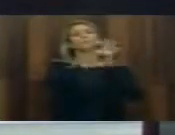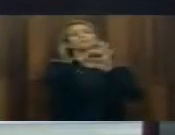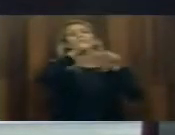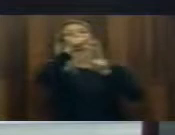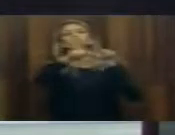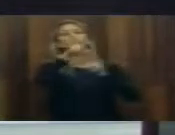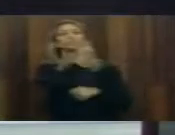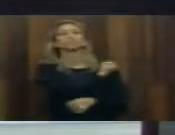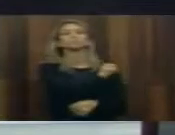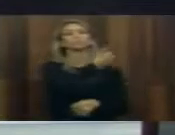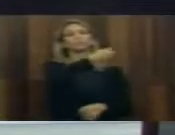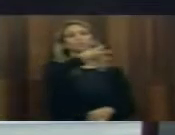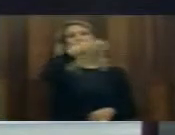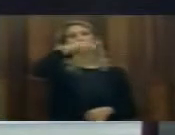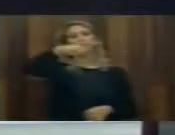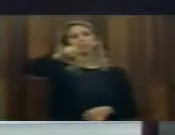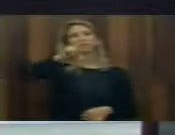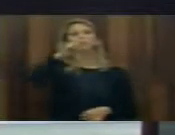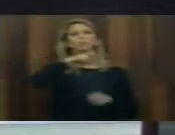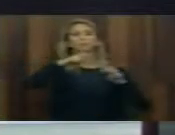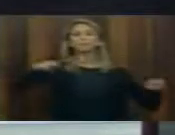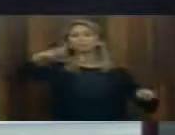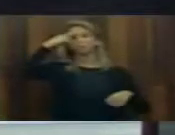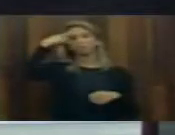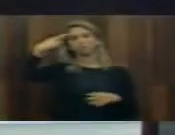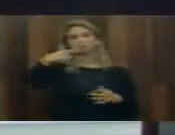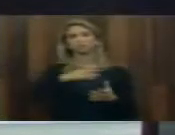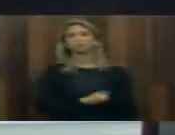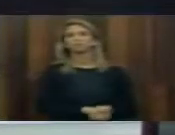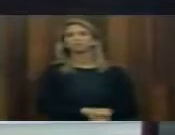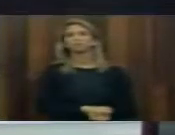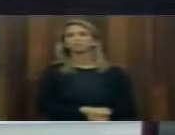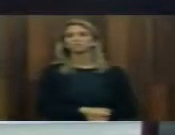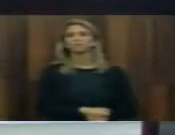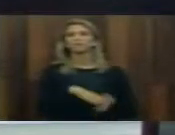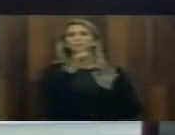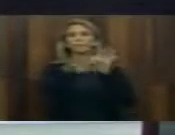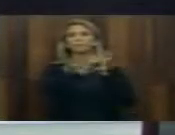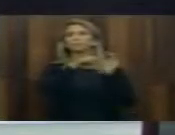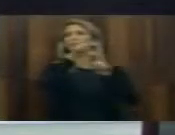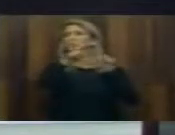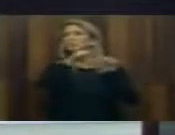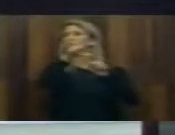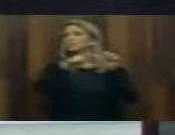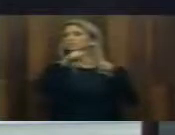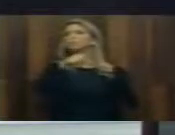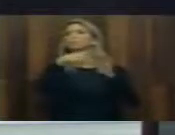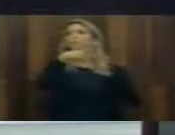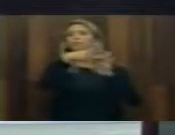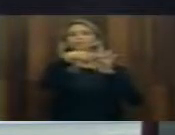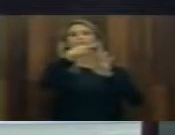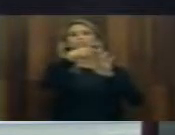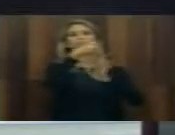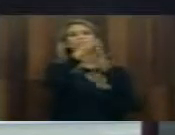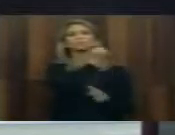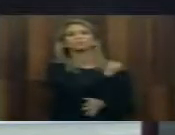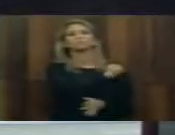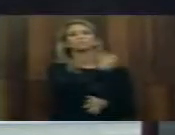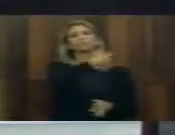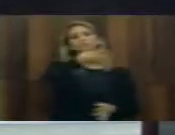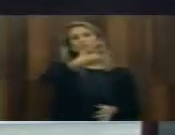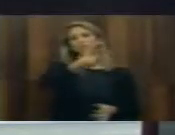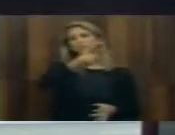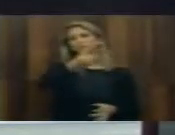modificativa 14/19, promovente de mesa diretora. Emenda modificativa ao projeto de resolução